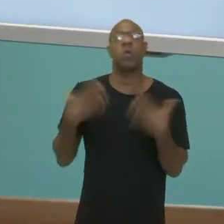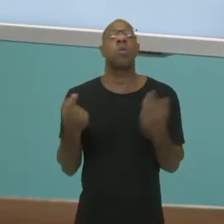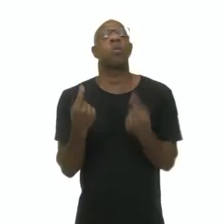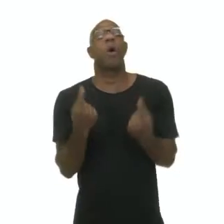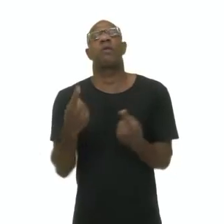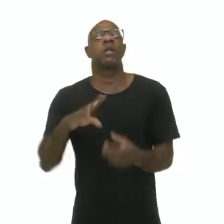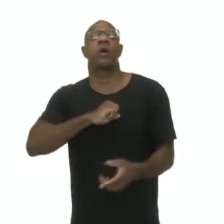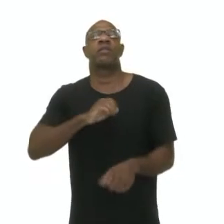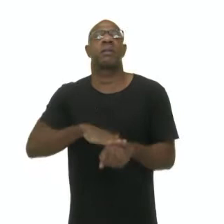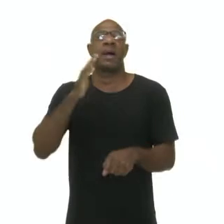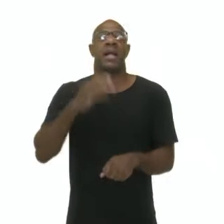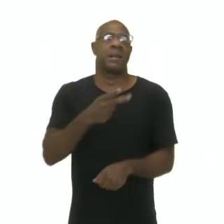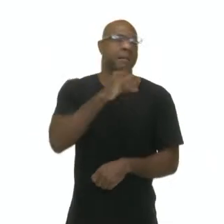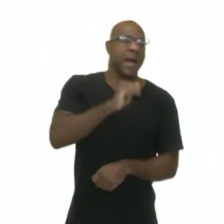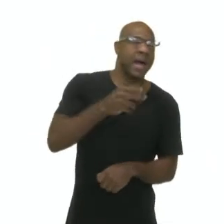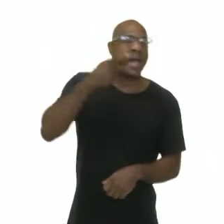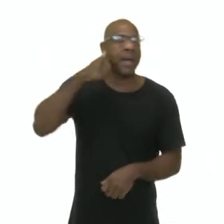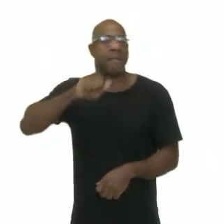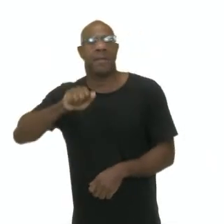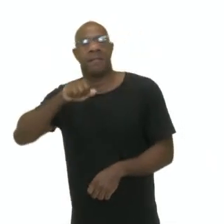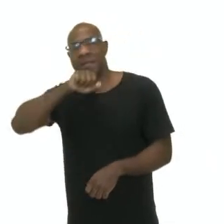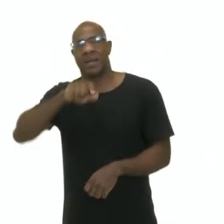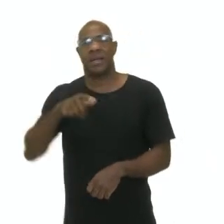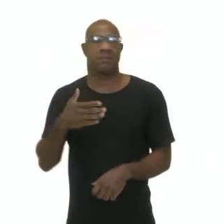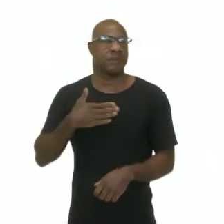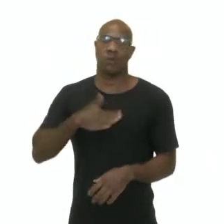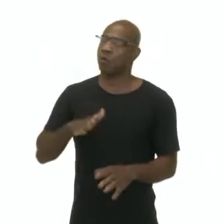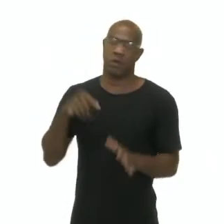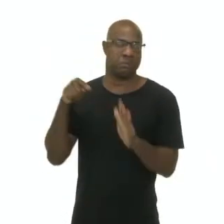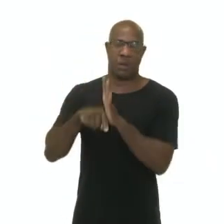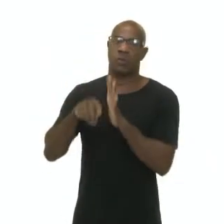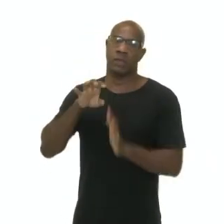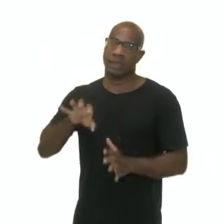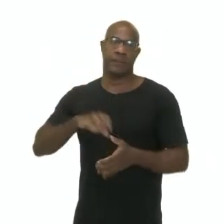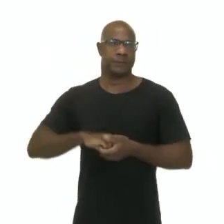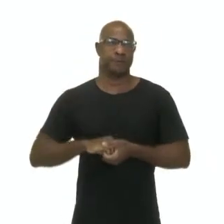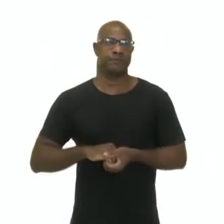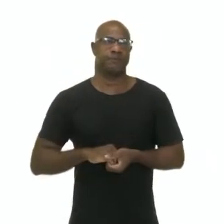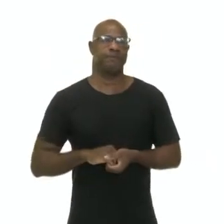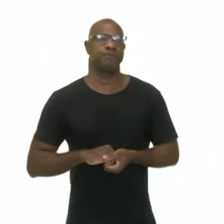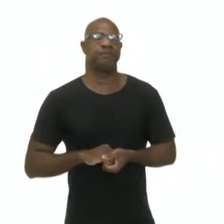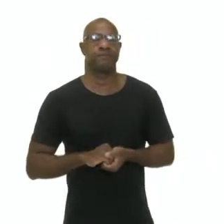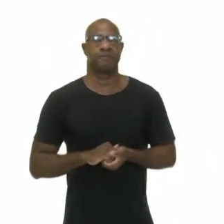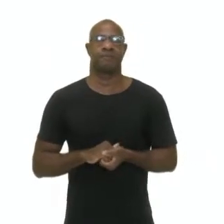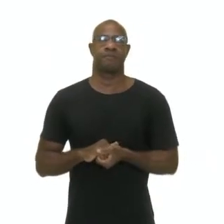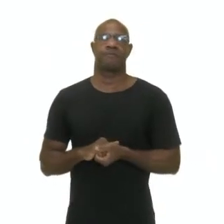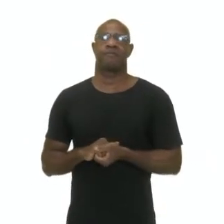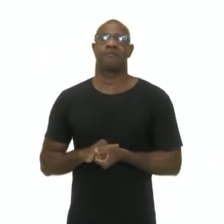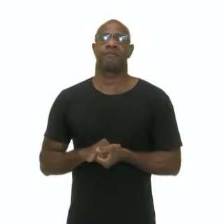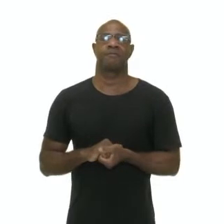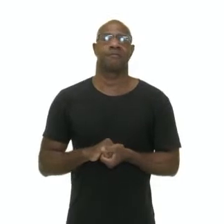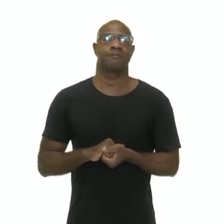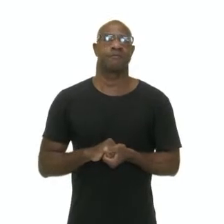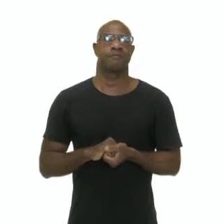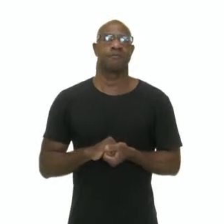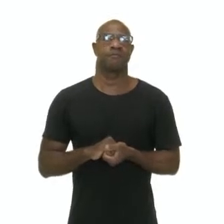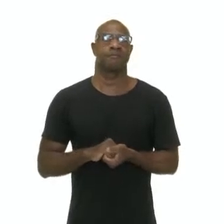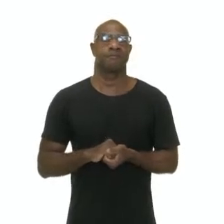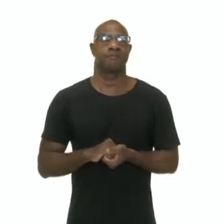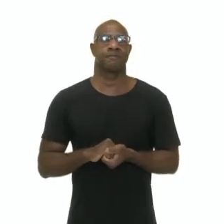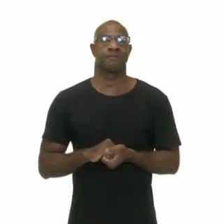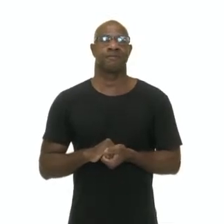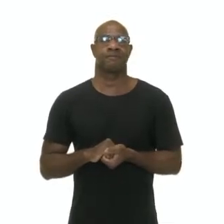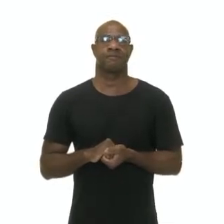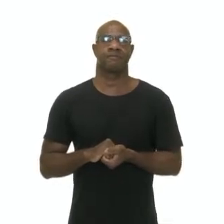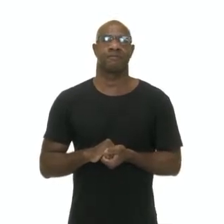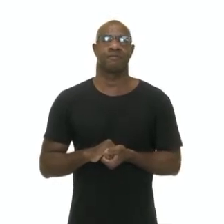El calor e la violência também são situações em que a Mafalda não gosta. Por isso, quando